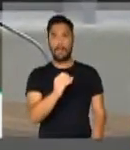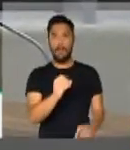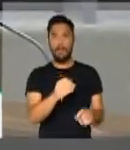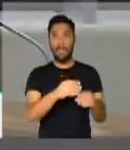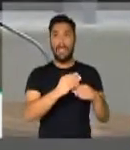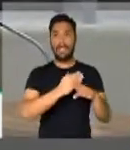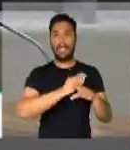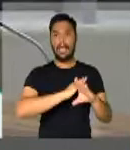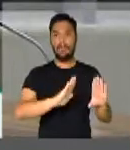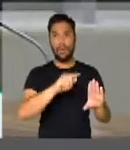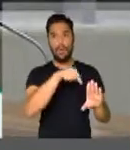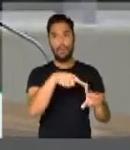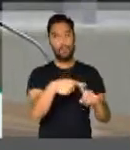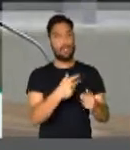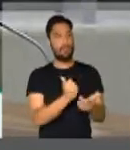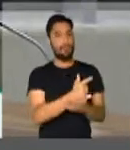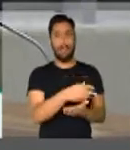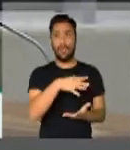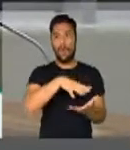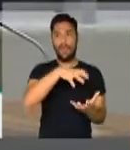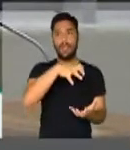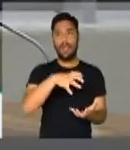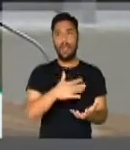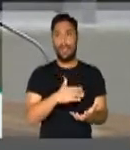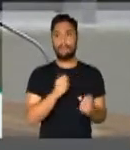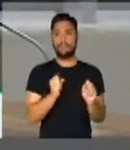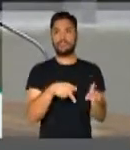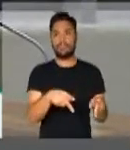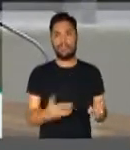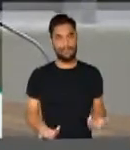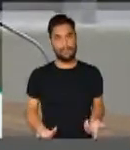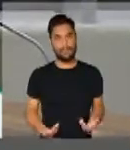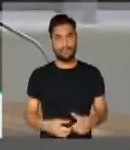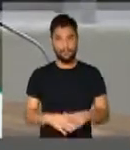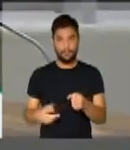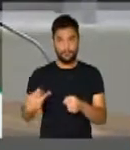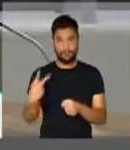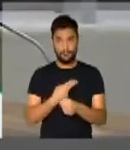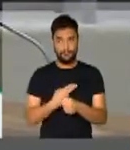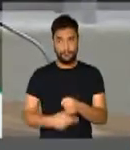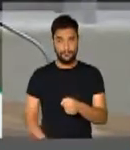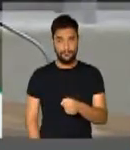pagar a aposentadoria dos trabalhadores. É a famosa